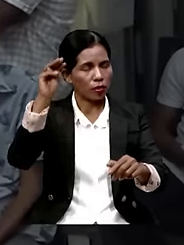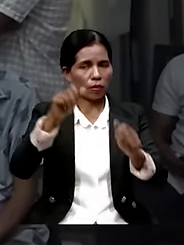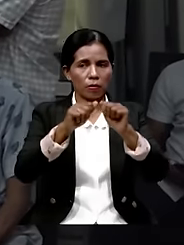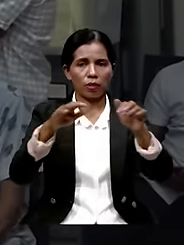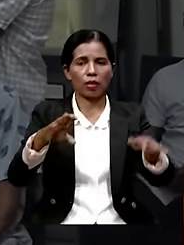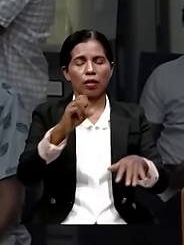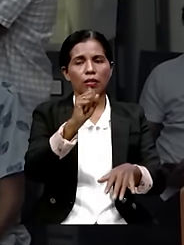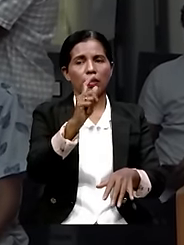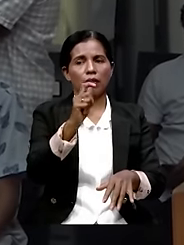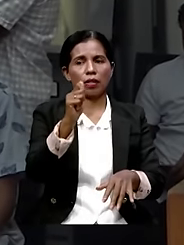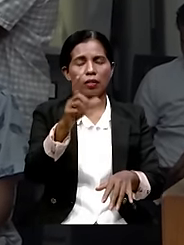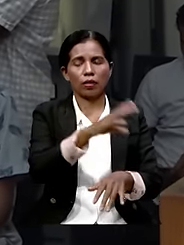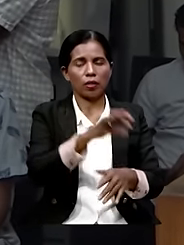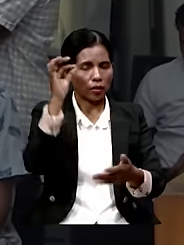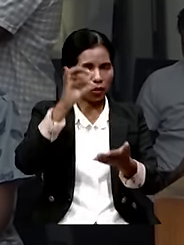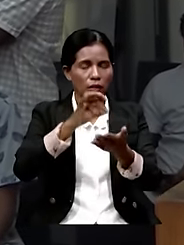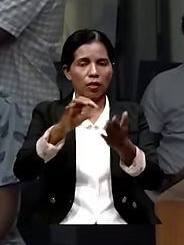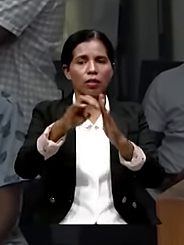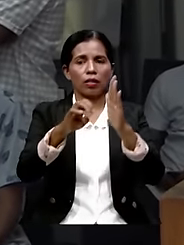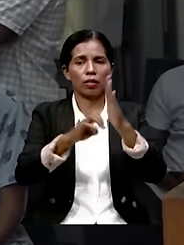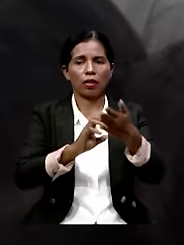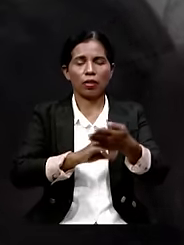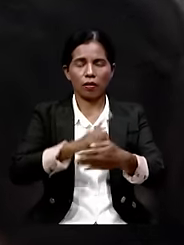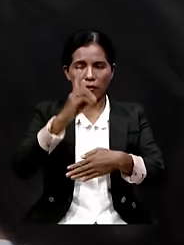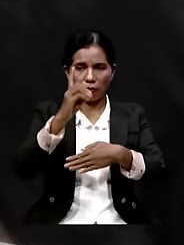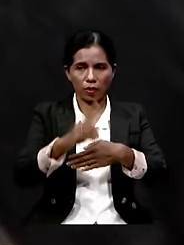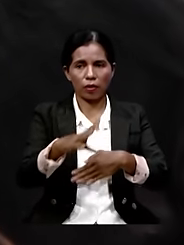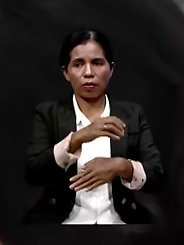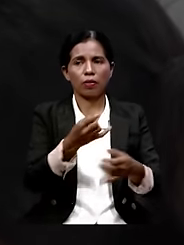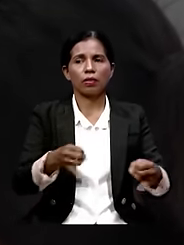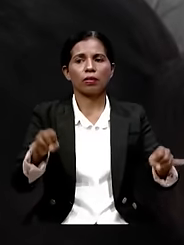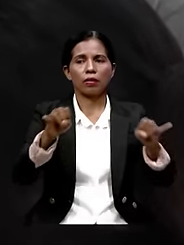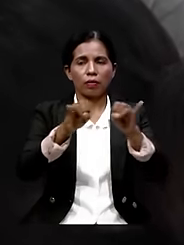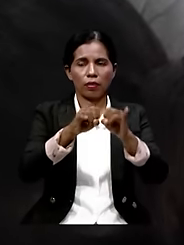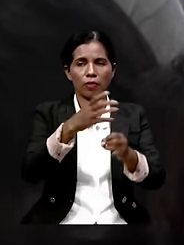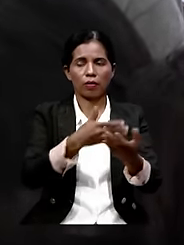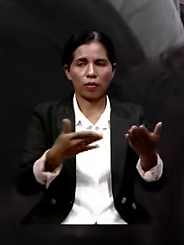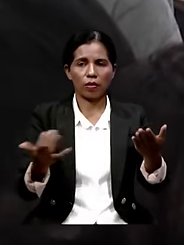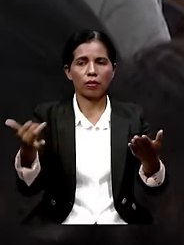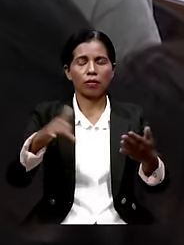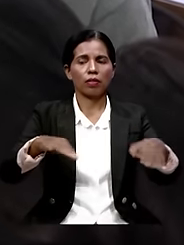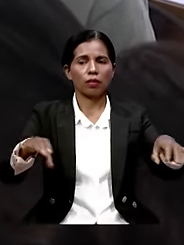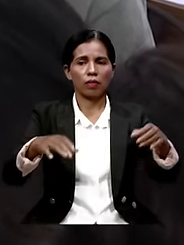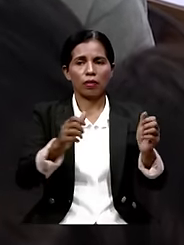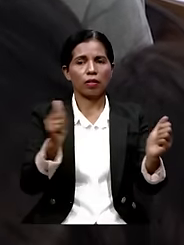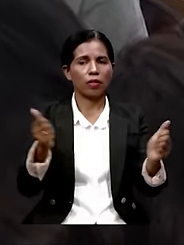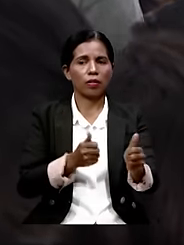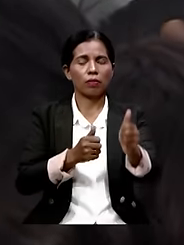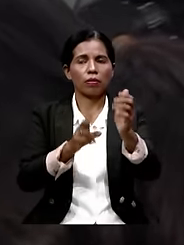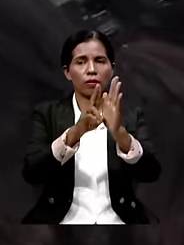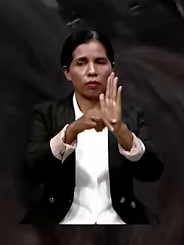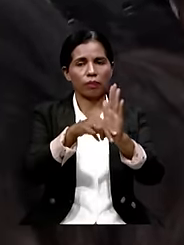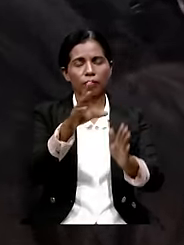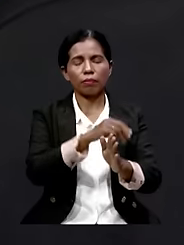Administração Estatal, Secretário Estado de Desenvolvimento Local, no Instituto Gestão e Equipamento, Serviço Latuiroras, no